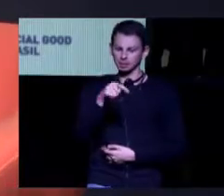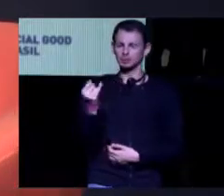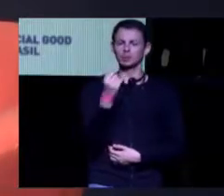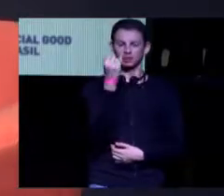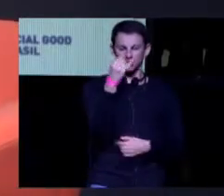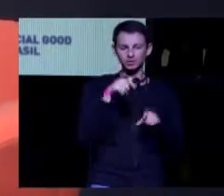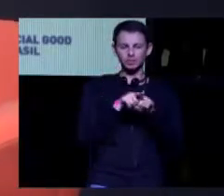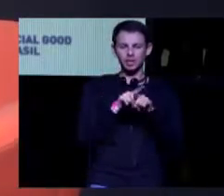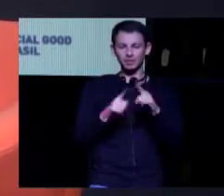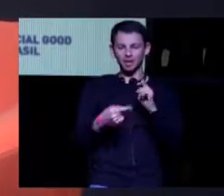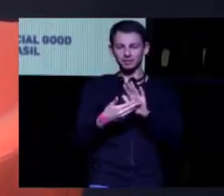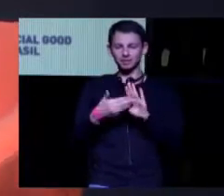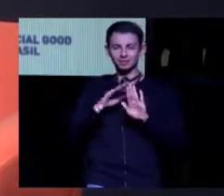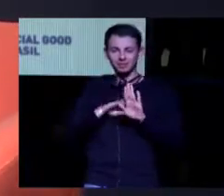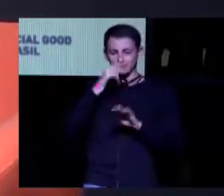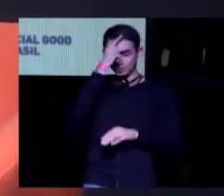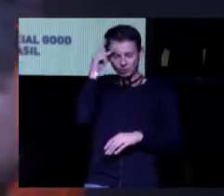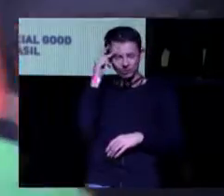está fazendo.